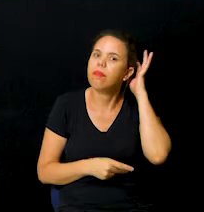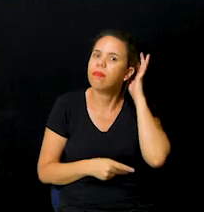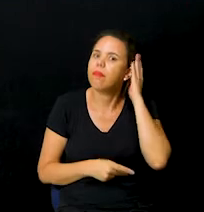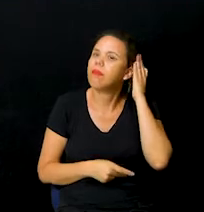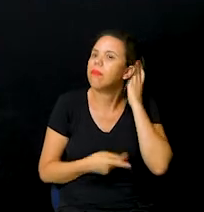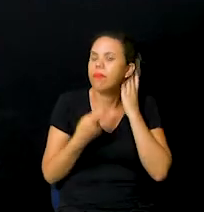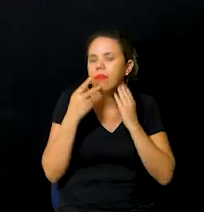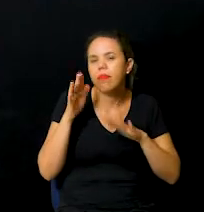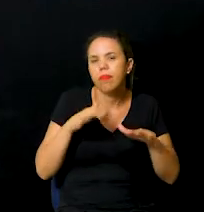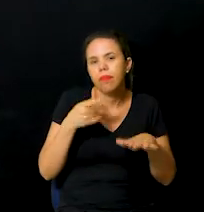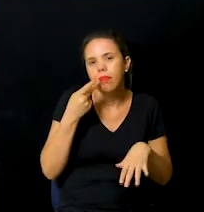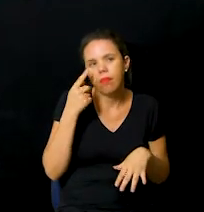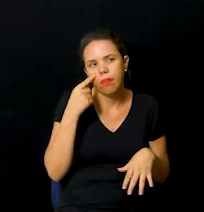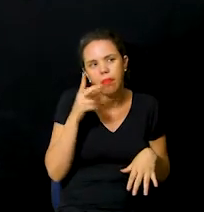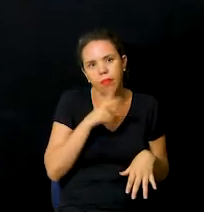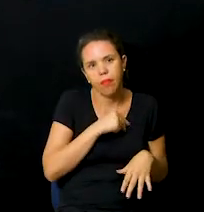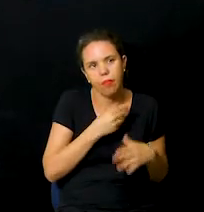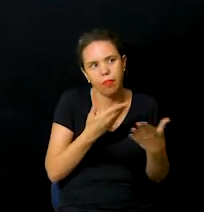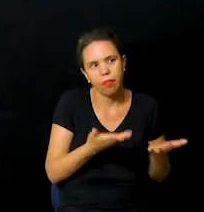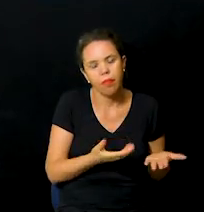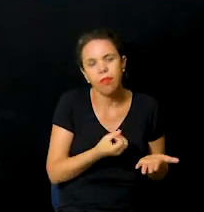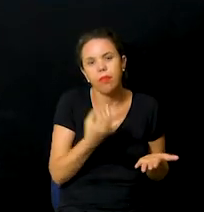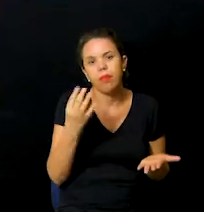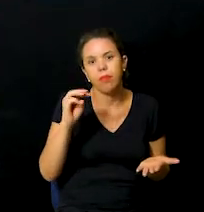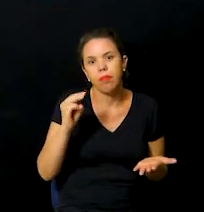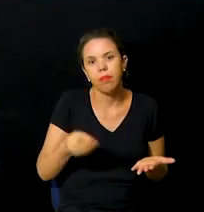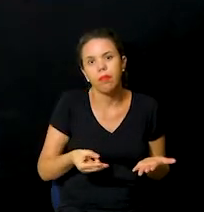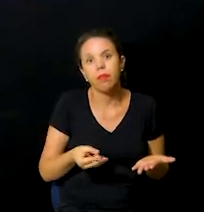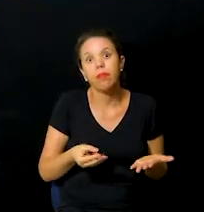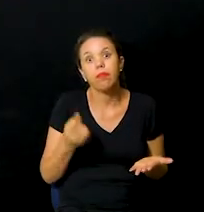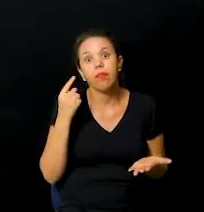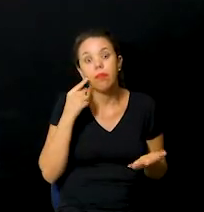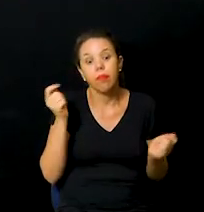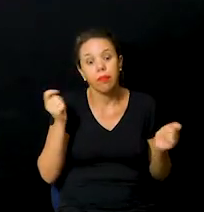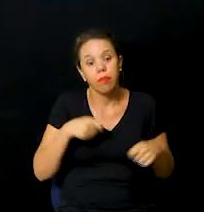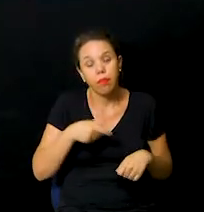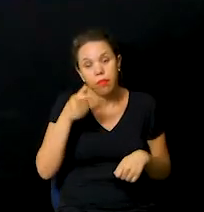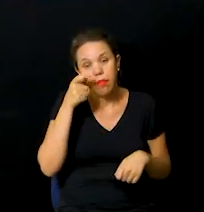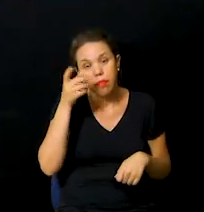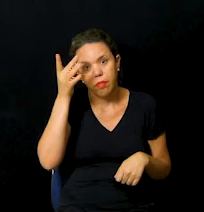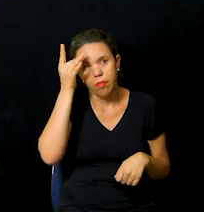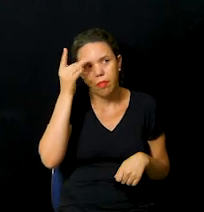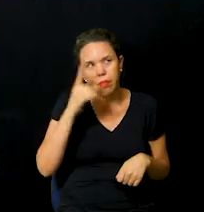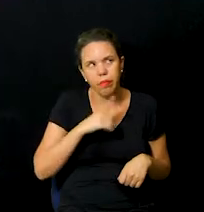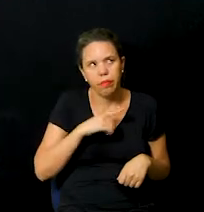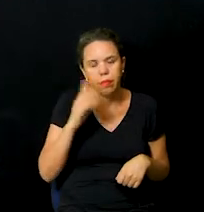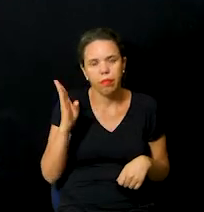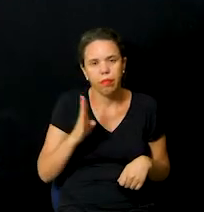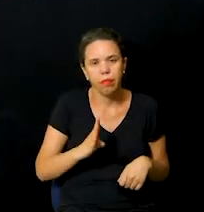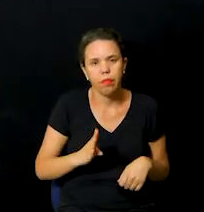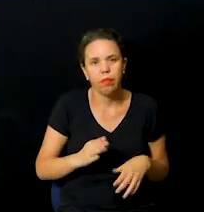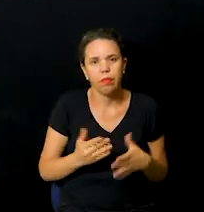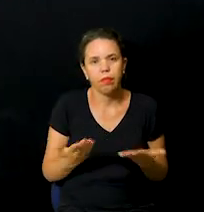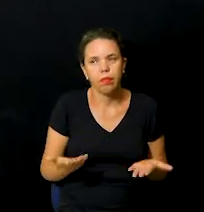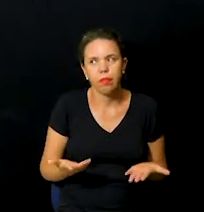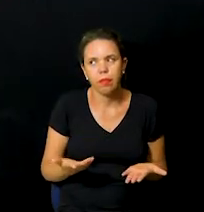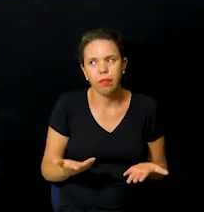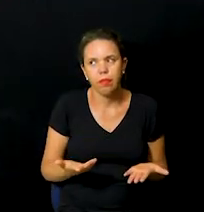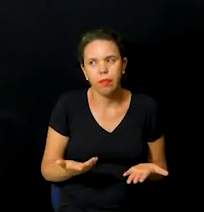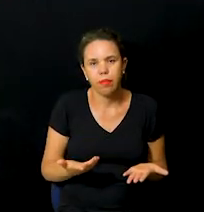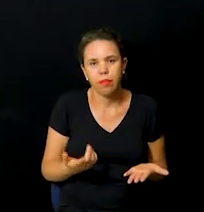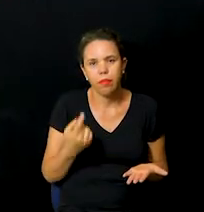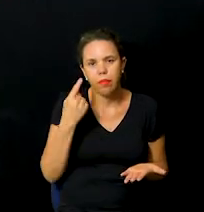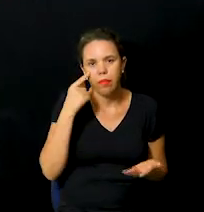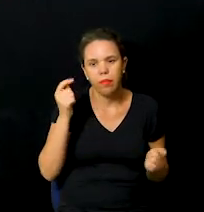Verdade, Porque fica a grande pergunta. provavelmente ela olhou e falou assim: uau, quantos milhões de surdos e mudos nós temos no nosso Brasil? E